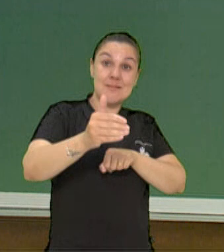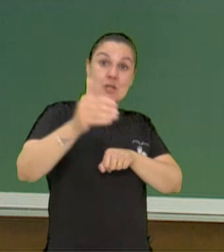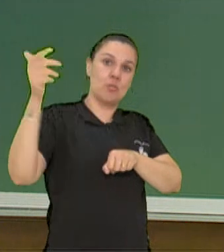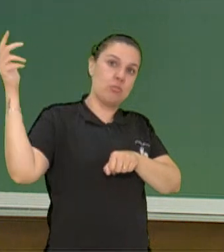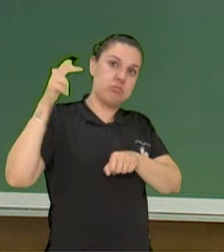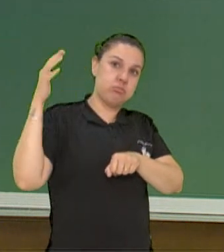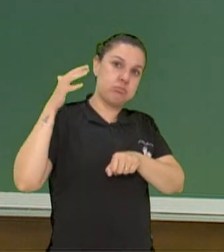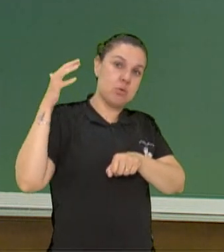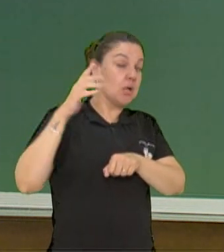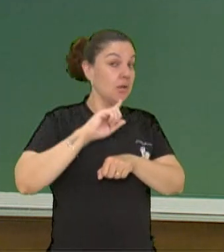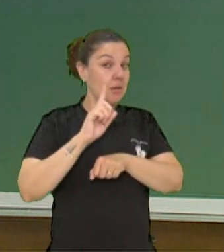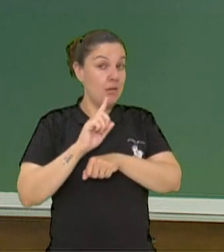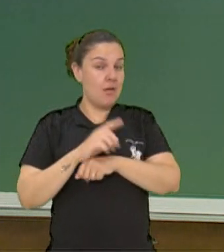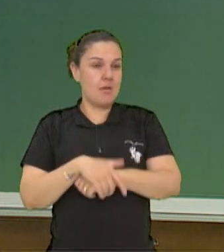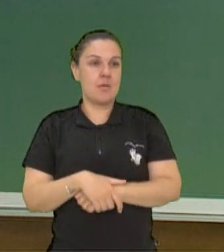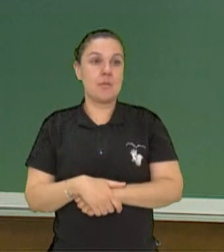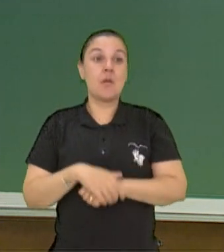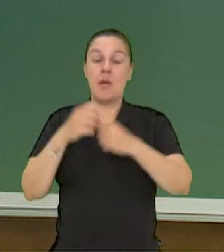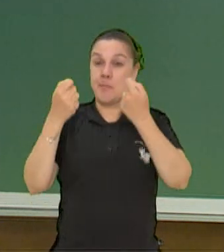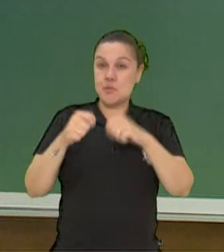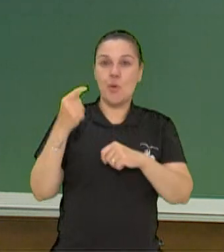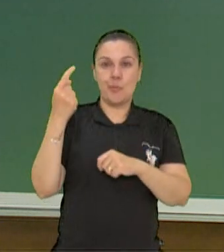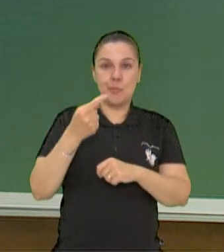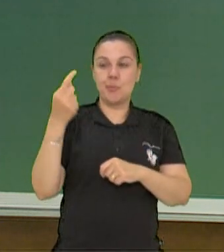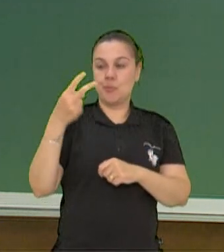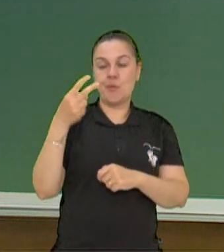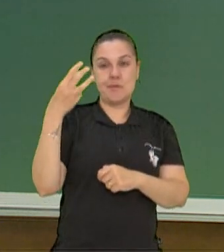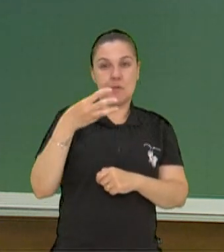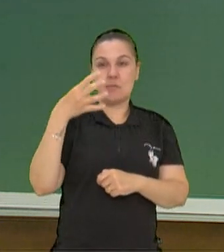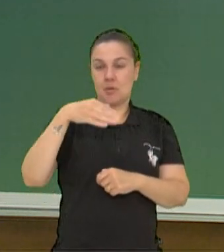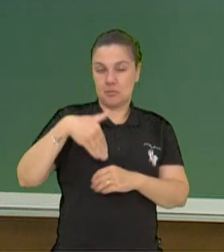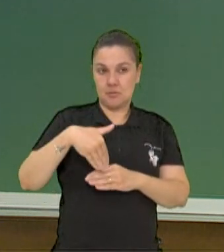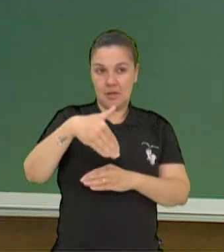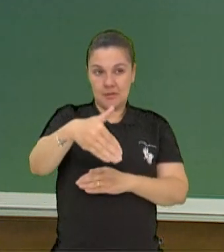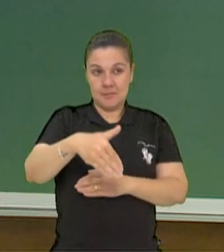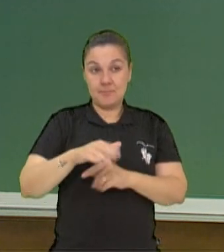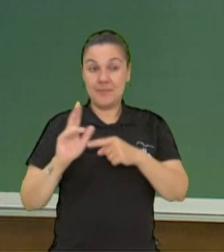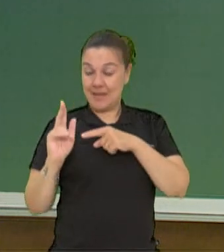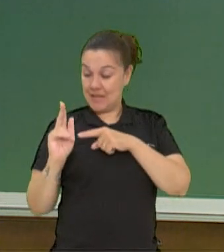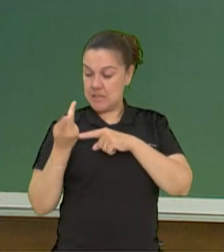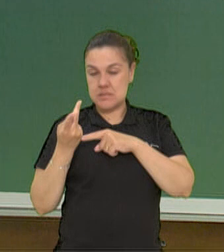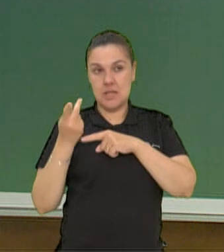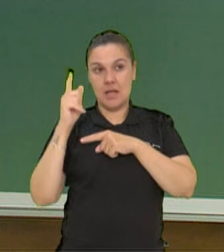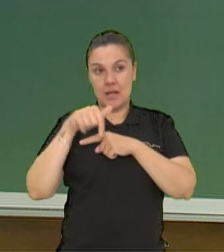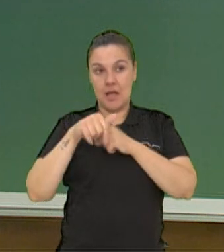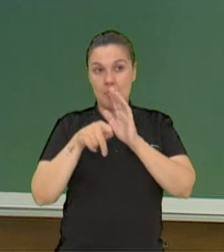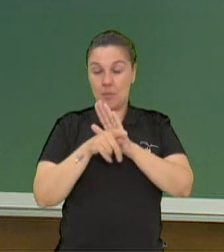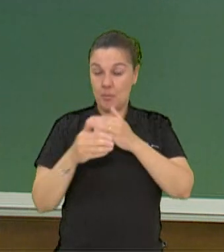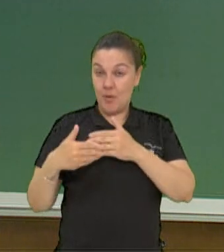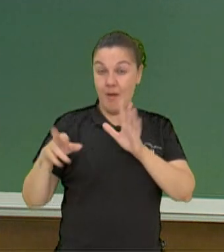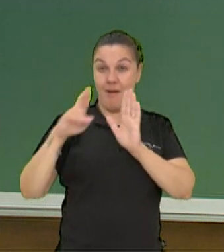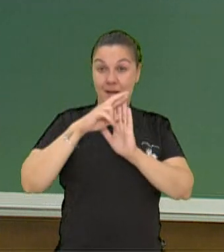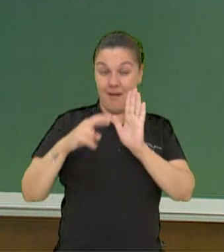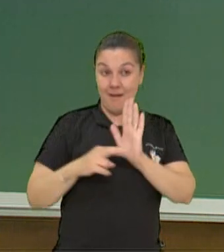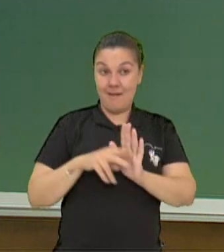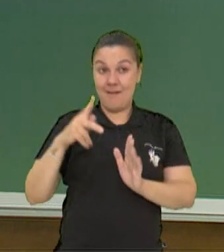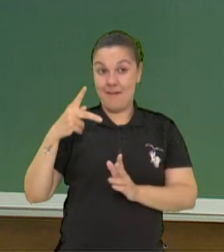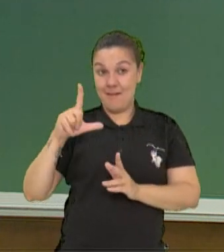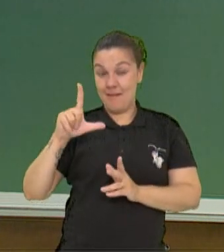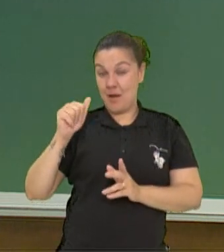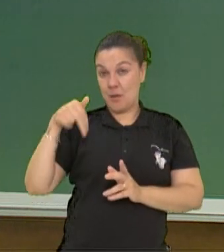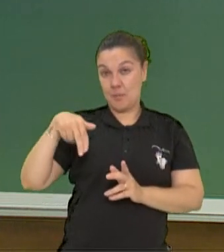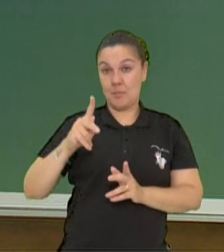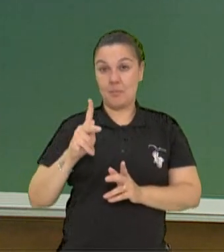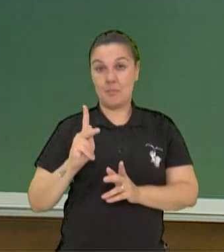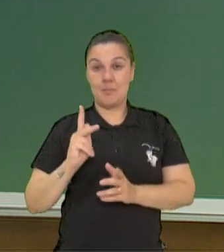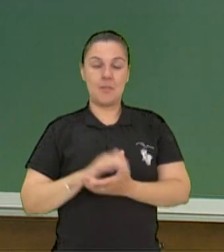depende desses valores inteiros, 1, 2, 3, o inteiro positivo. Este H é a constante de Planck e o F é a frequência. Pessoal, a